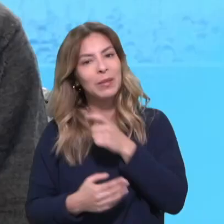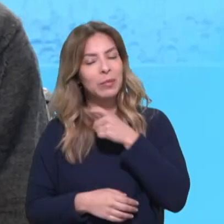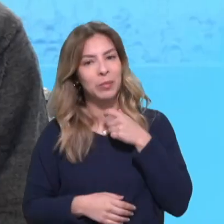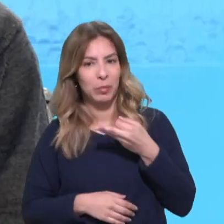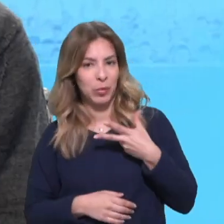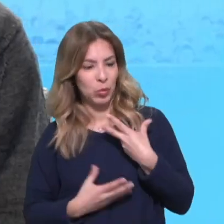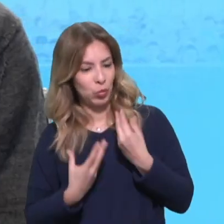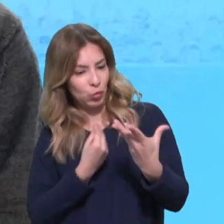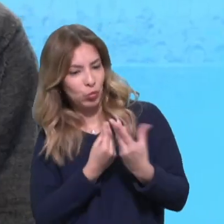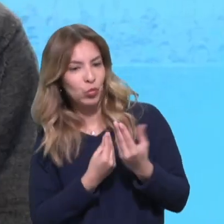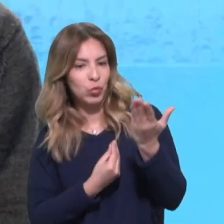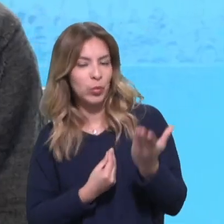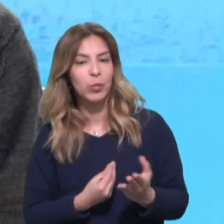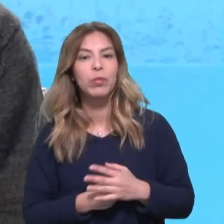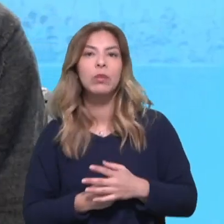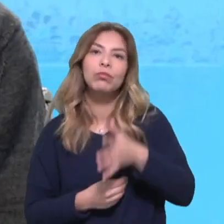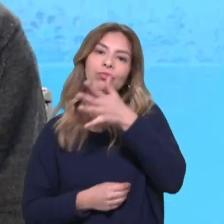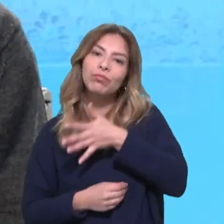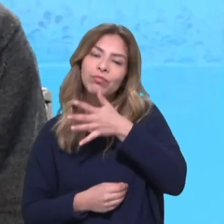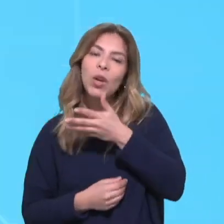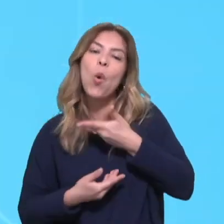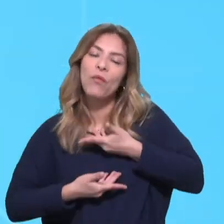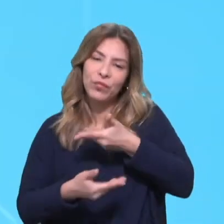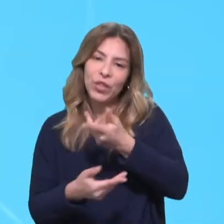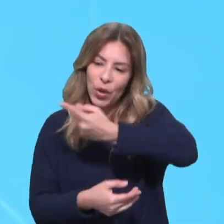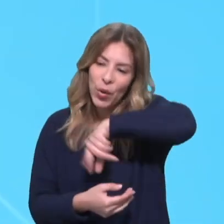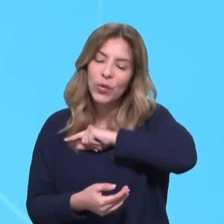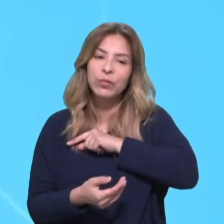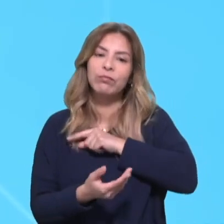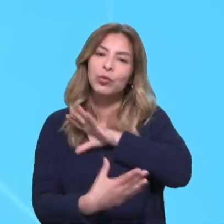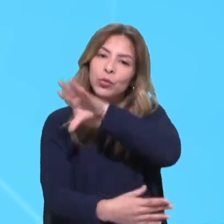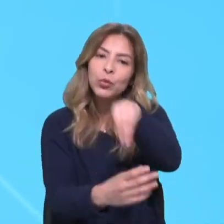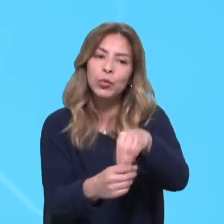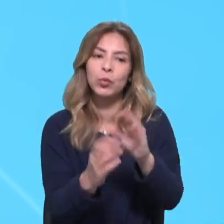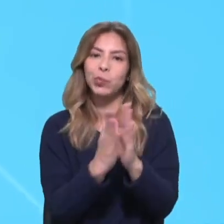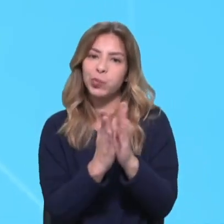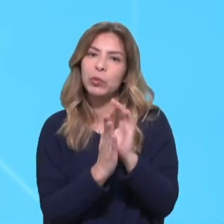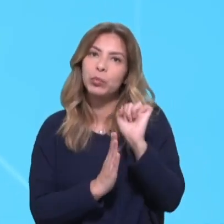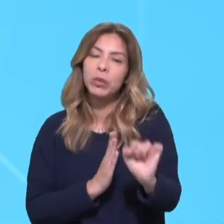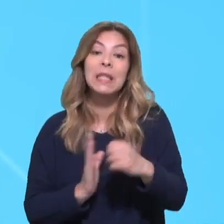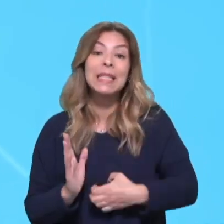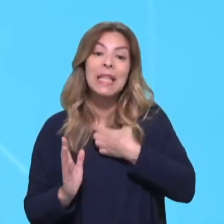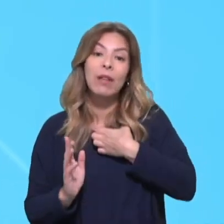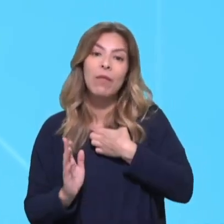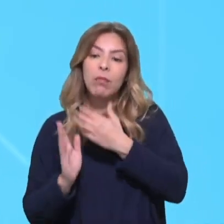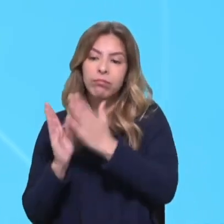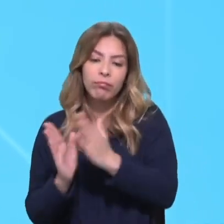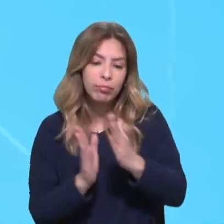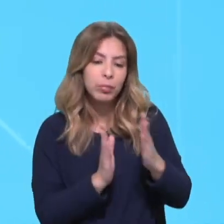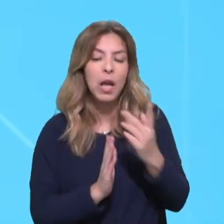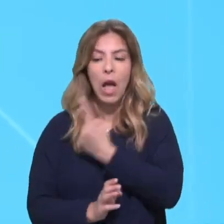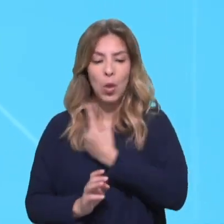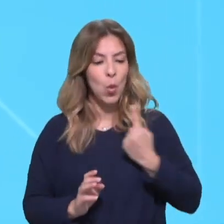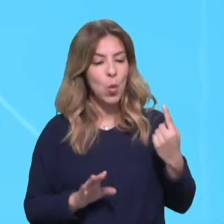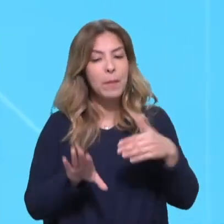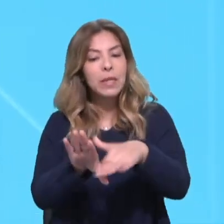connosco, a convidar-nos também a participar nestas celebrações, a mostrar o seu significado e o significado de participação de cada um de